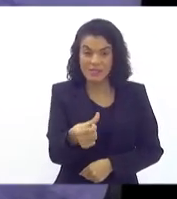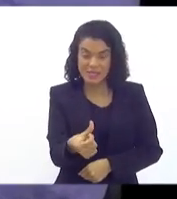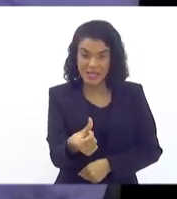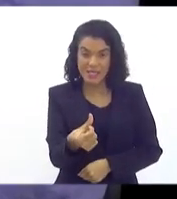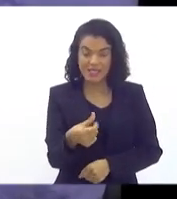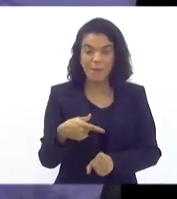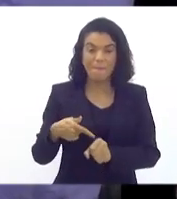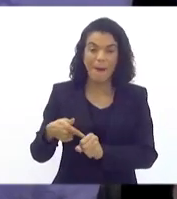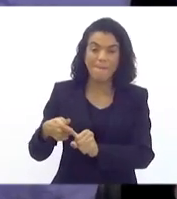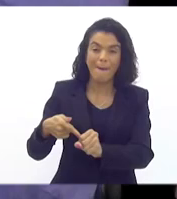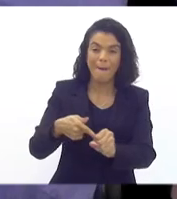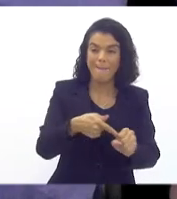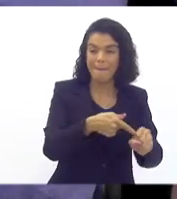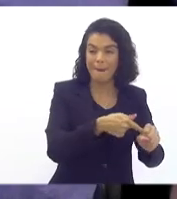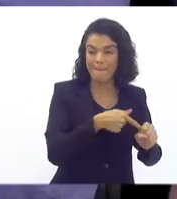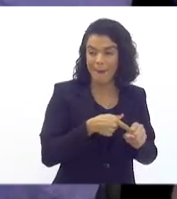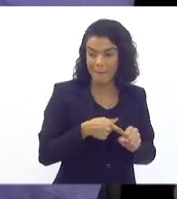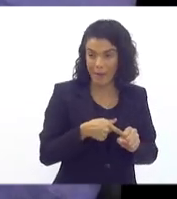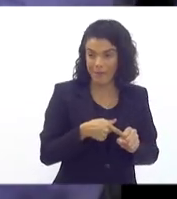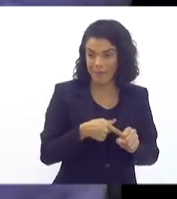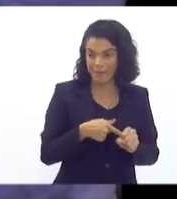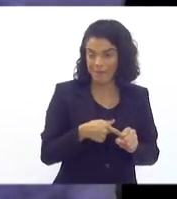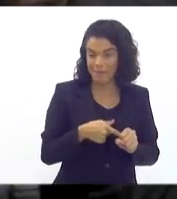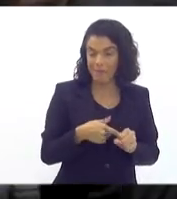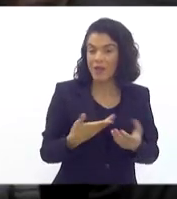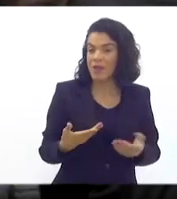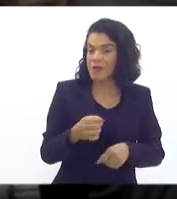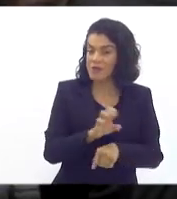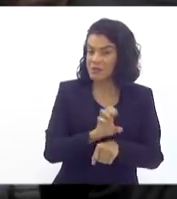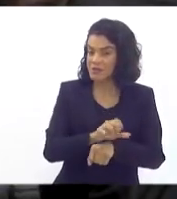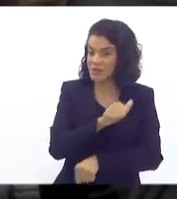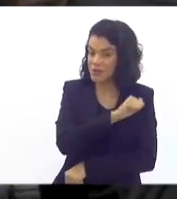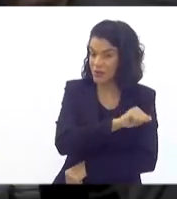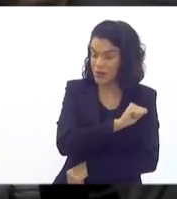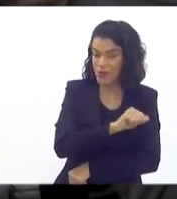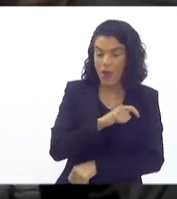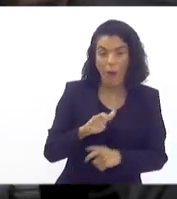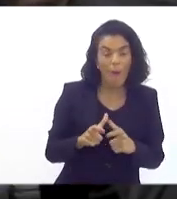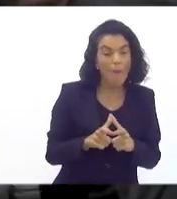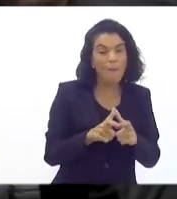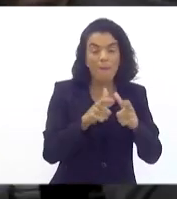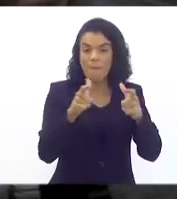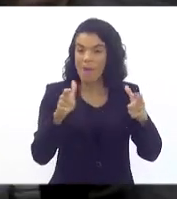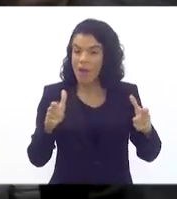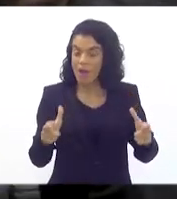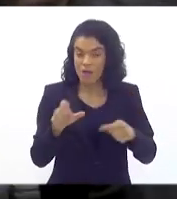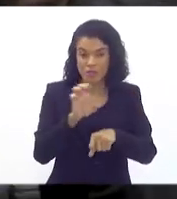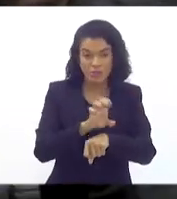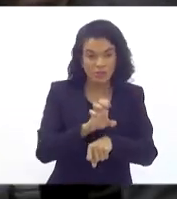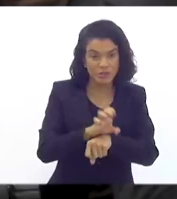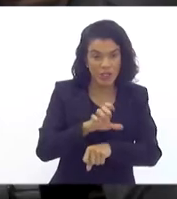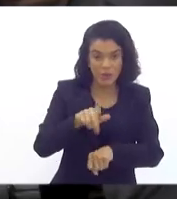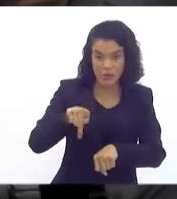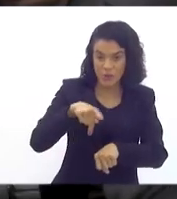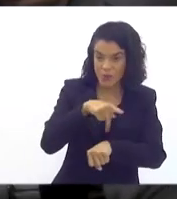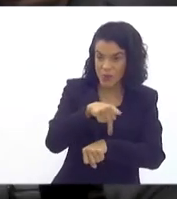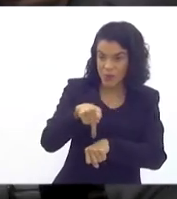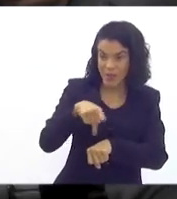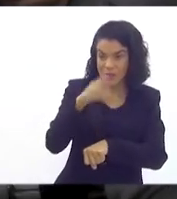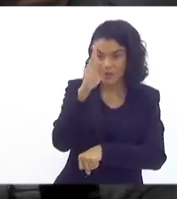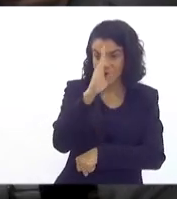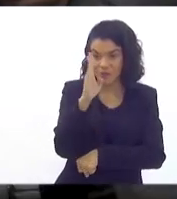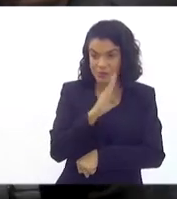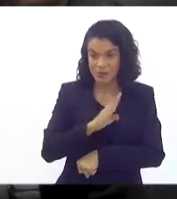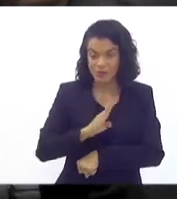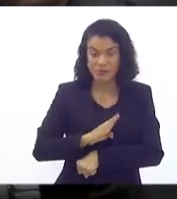que possuem o GNV e o estado do Rio de Janeiro é o maior estado do país ou seja em